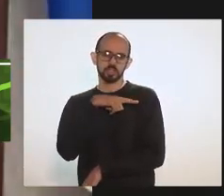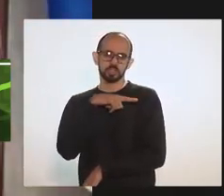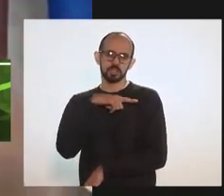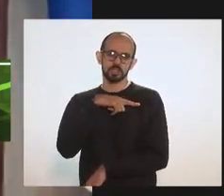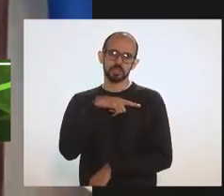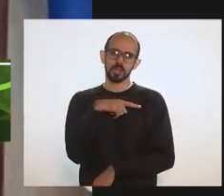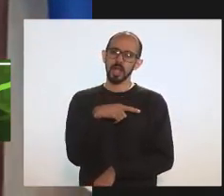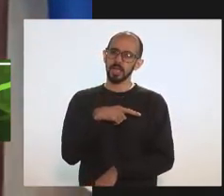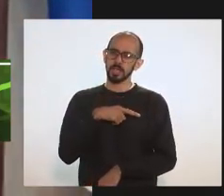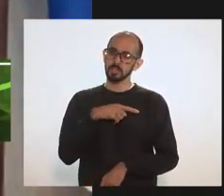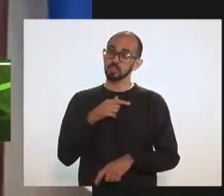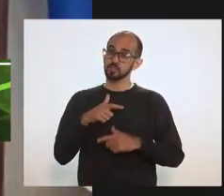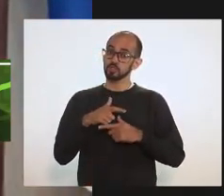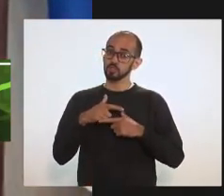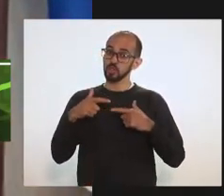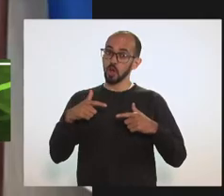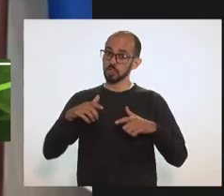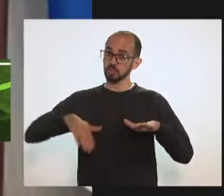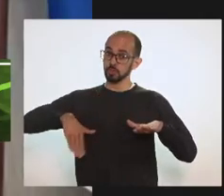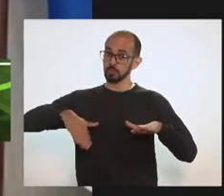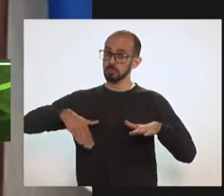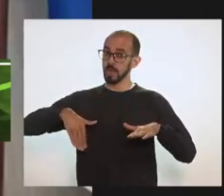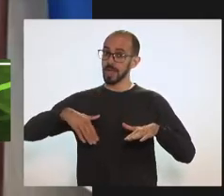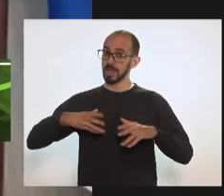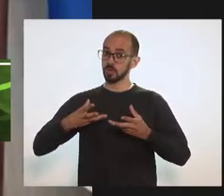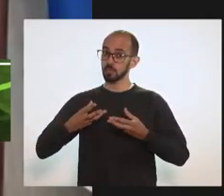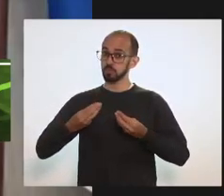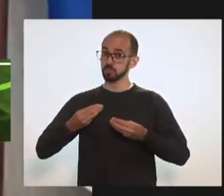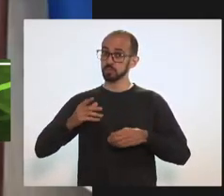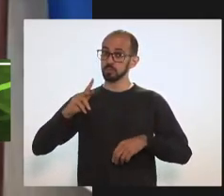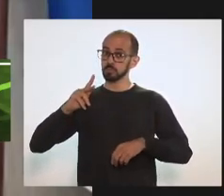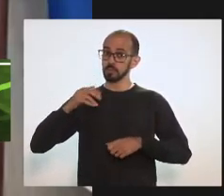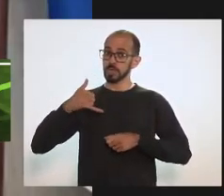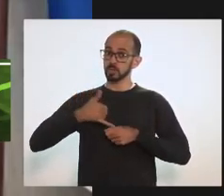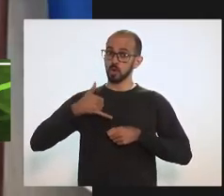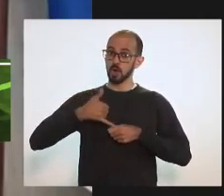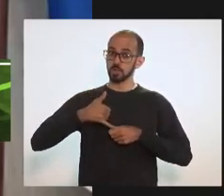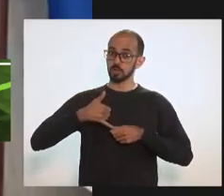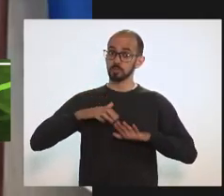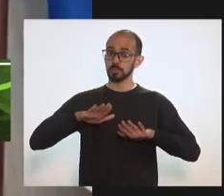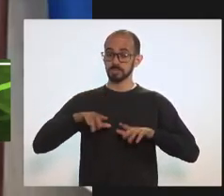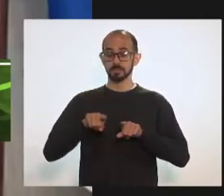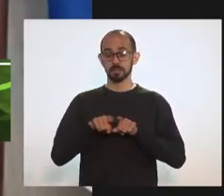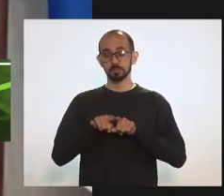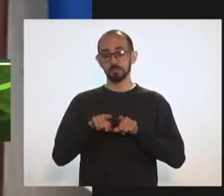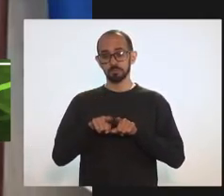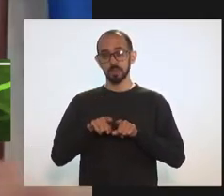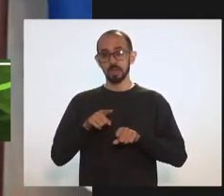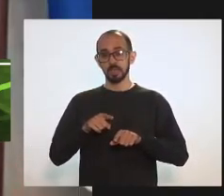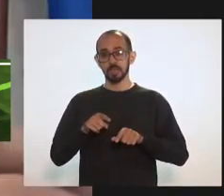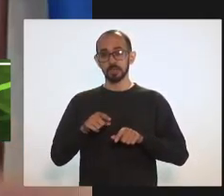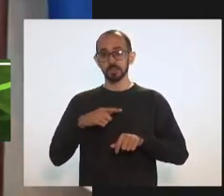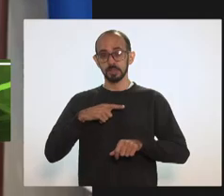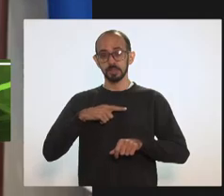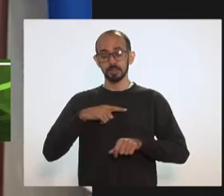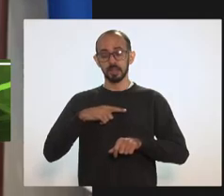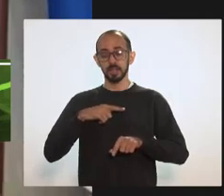insisto sempre em dizer, a gente tem discutido muito aqui, nesse período pós-pandemia, redescobrir as vocações do Rio de Janeiro.